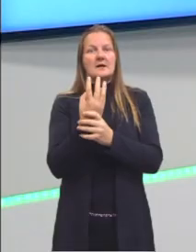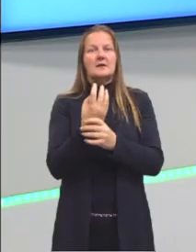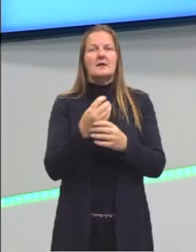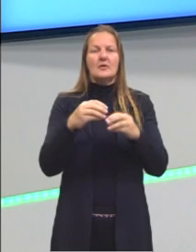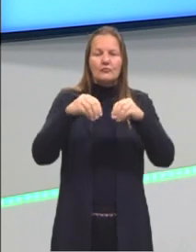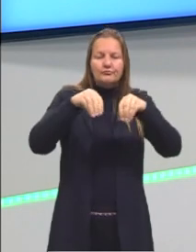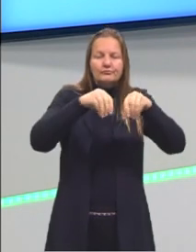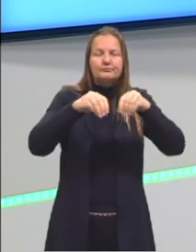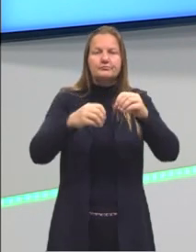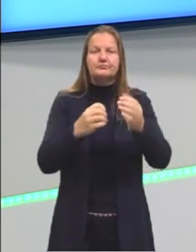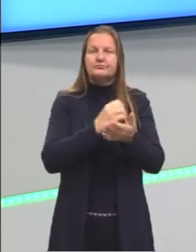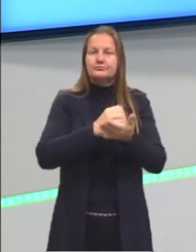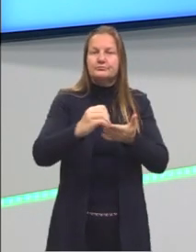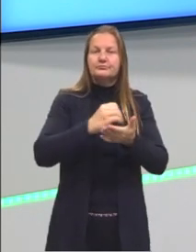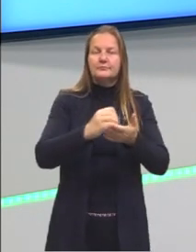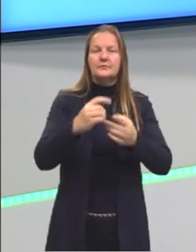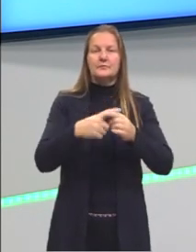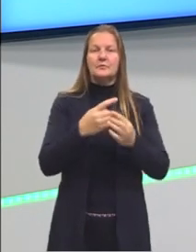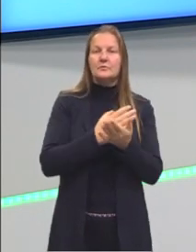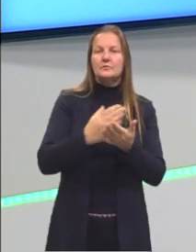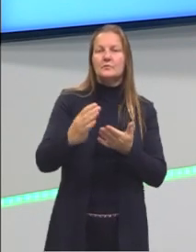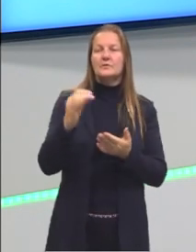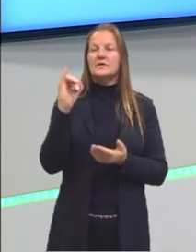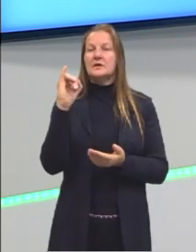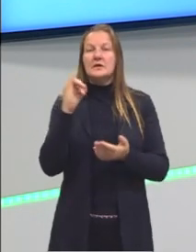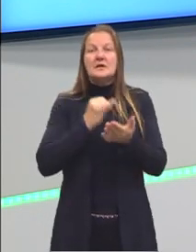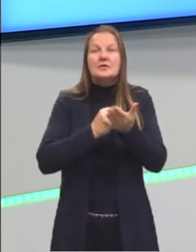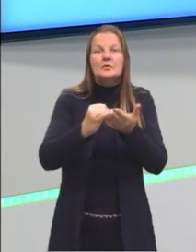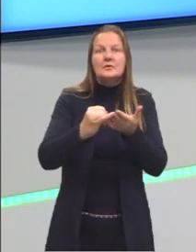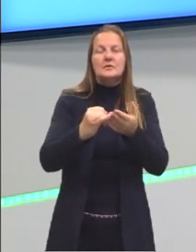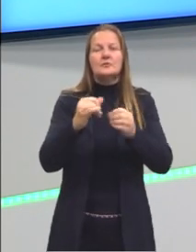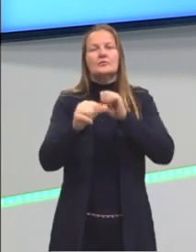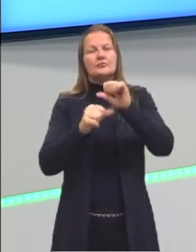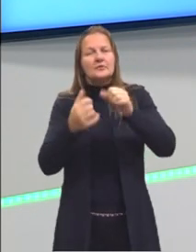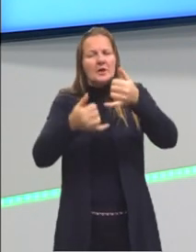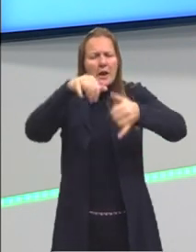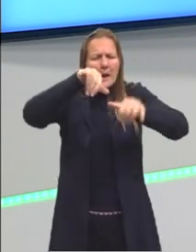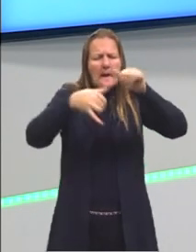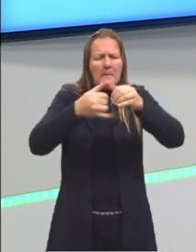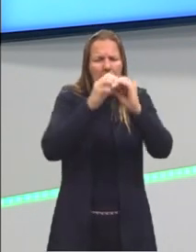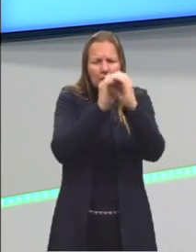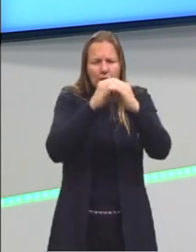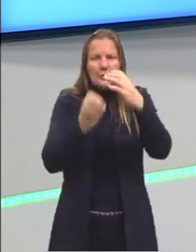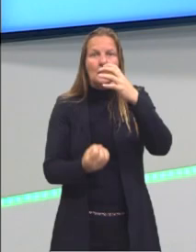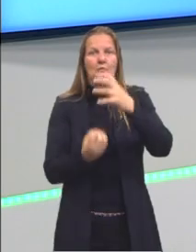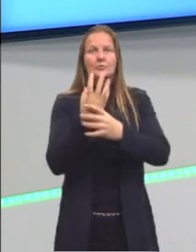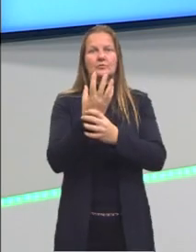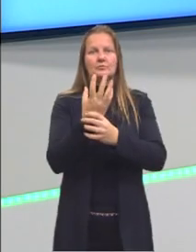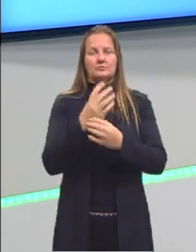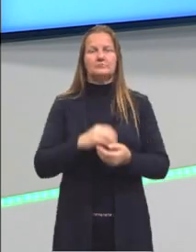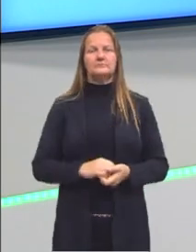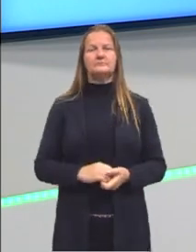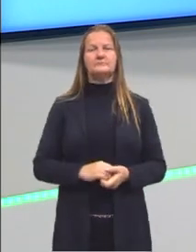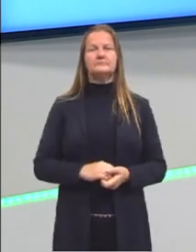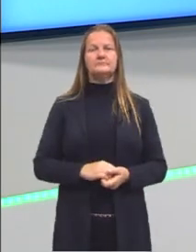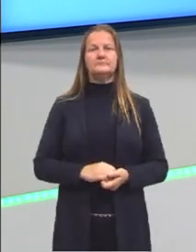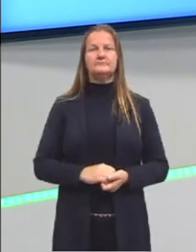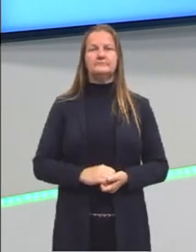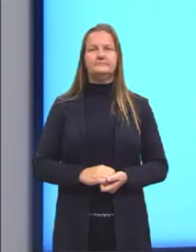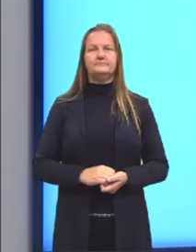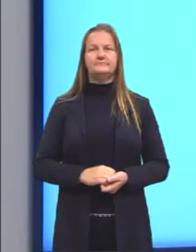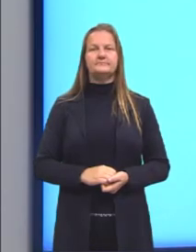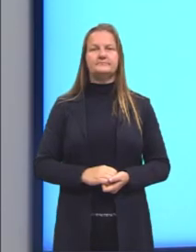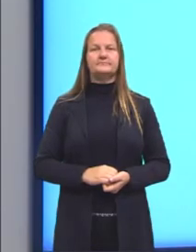produzir compostos orgânicos a partir de compostos inorgânicos em laboratório então caiu a teoria da força vital oi